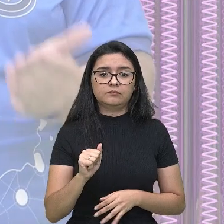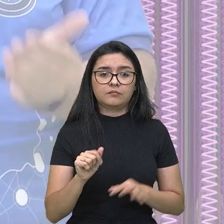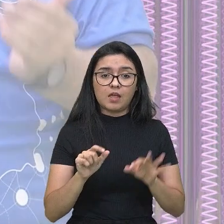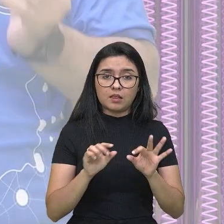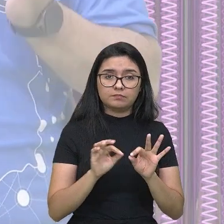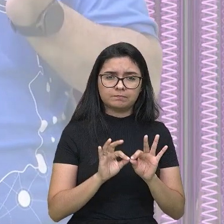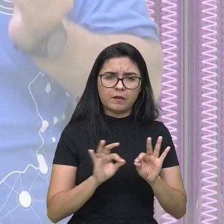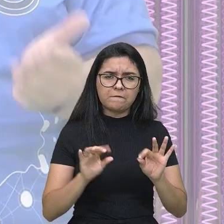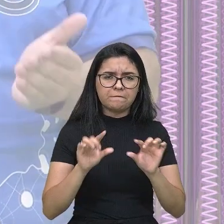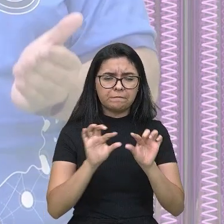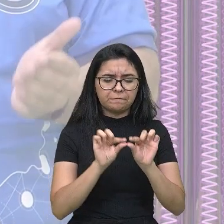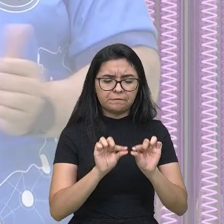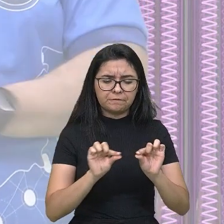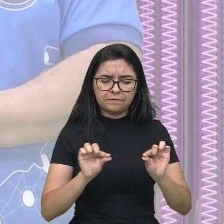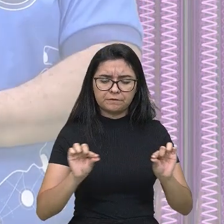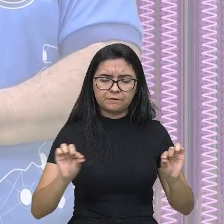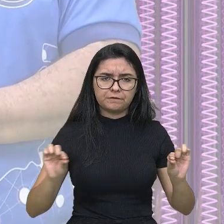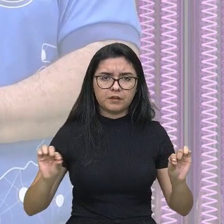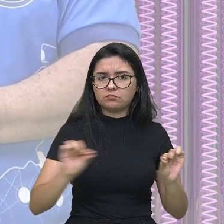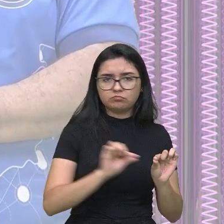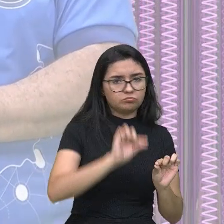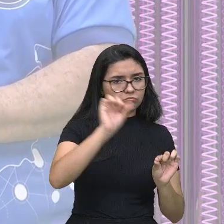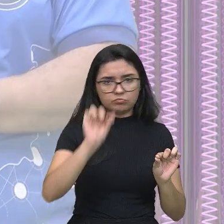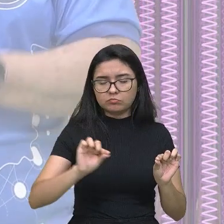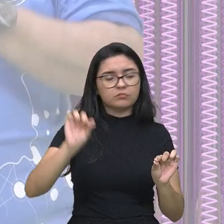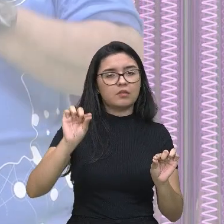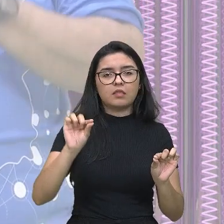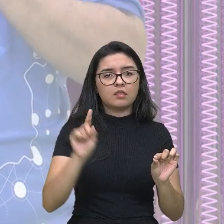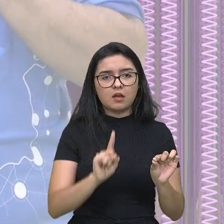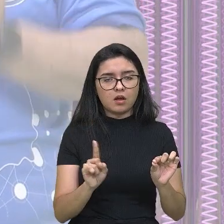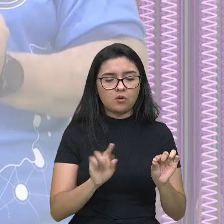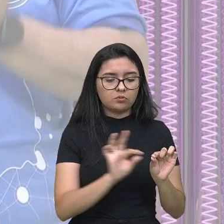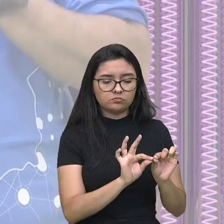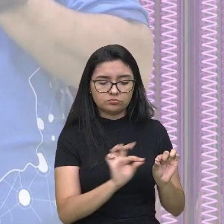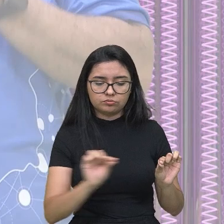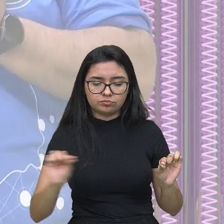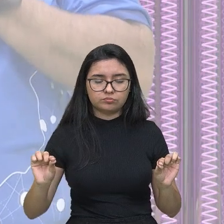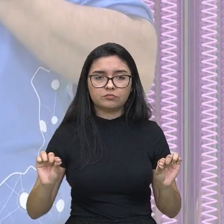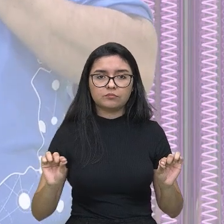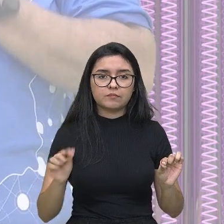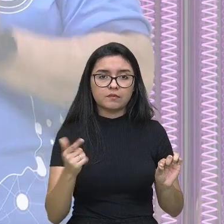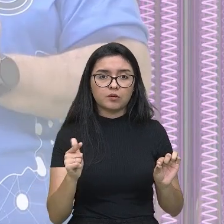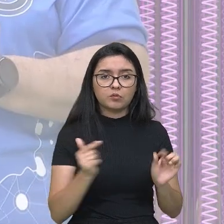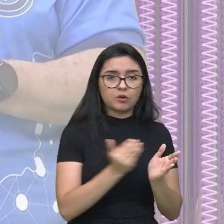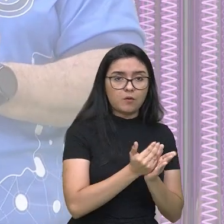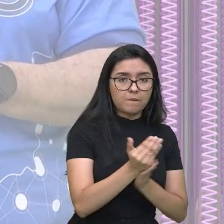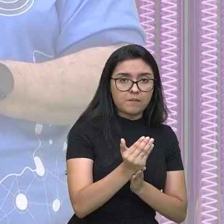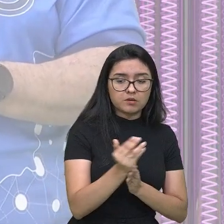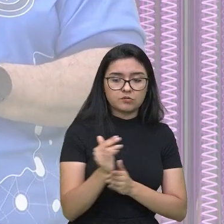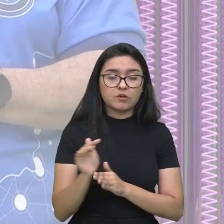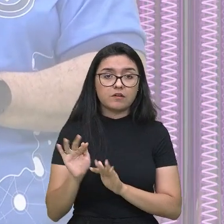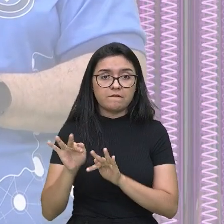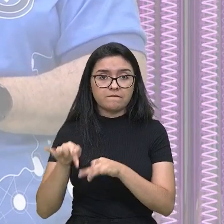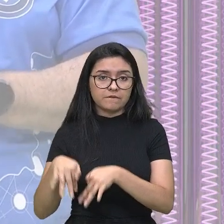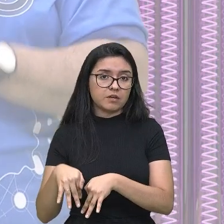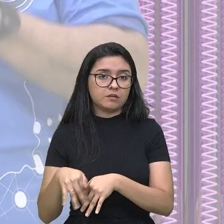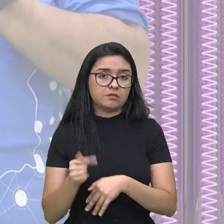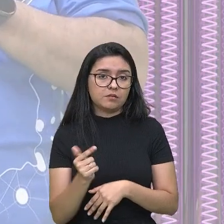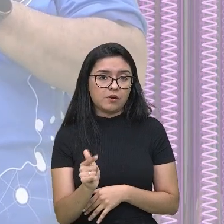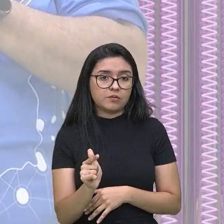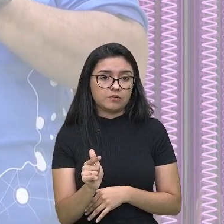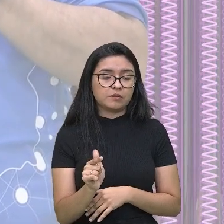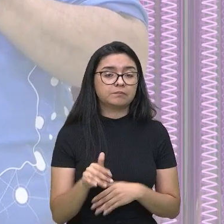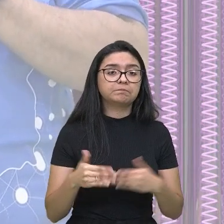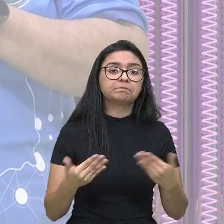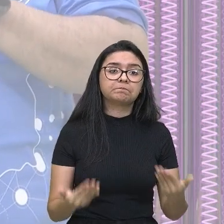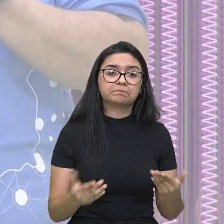fino, sem curvas ou desvio, que não possui começo nem fim. Marca bem aí, ó. Uma